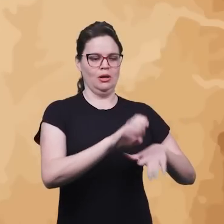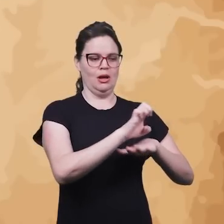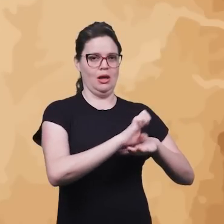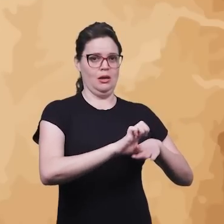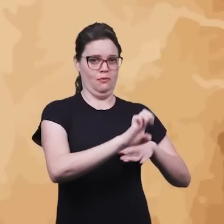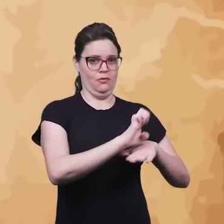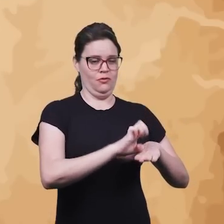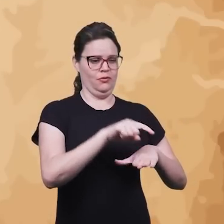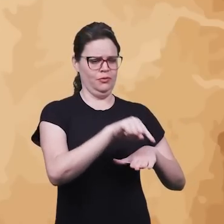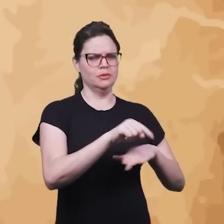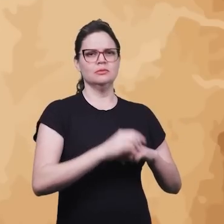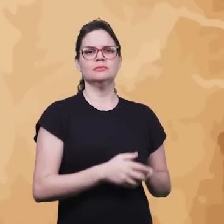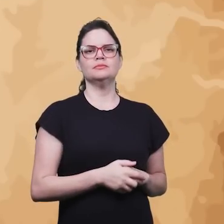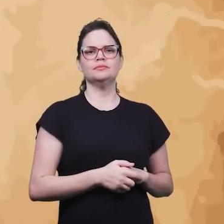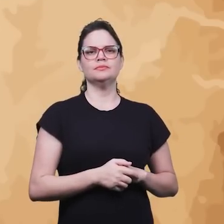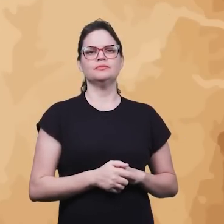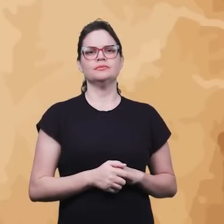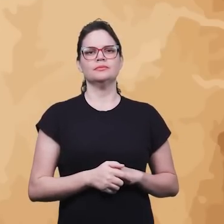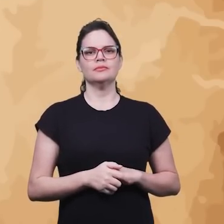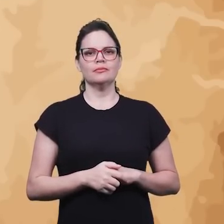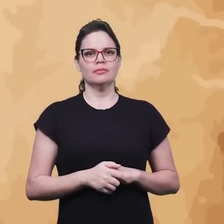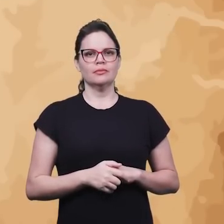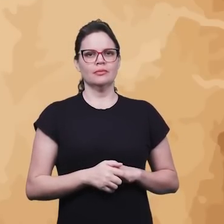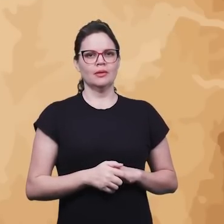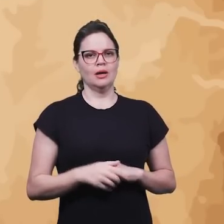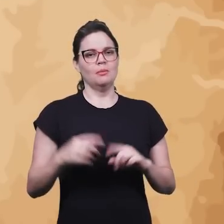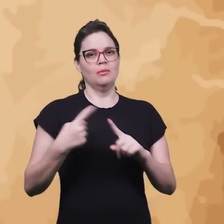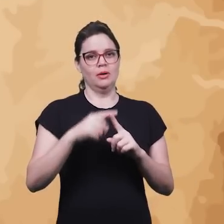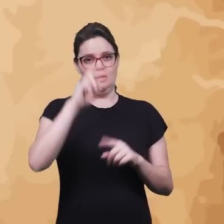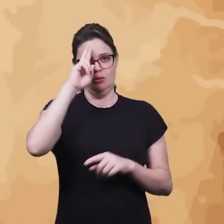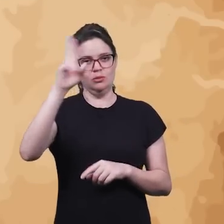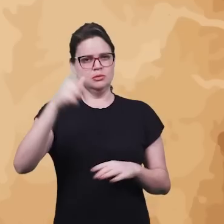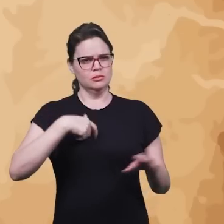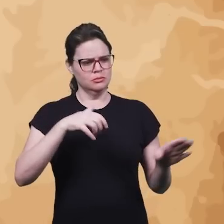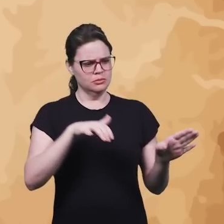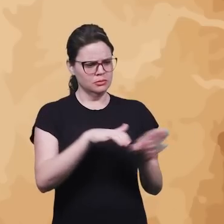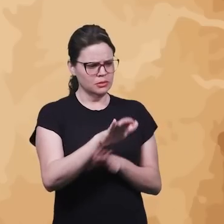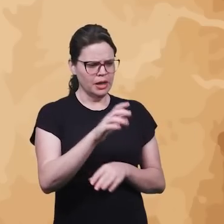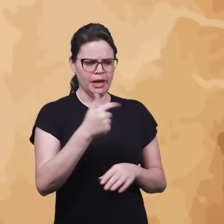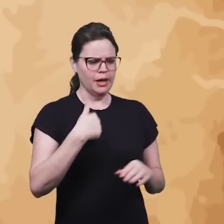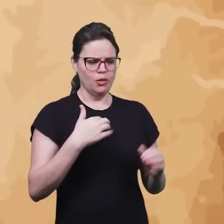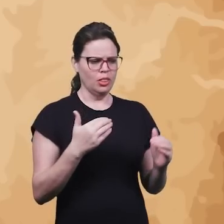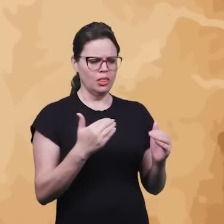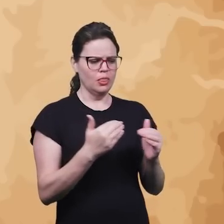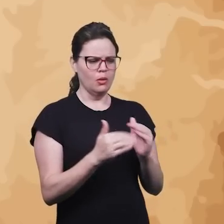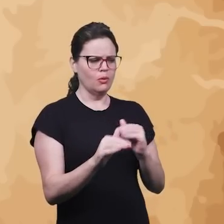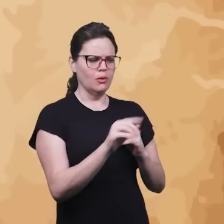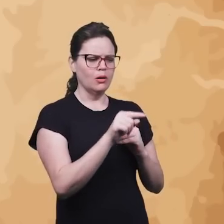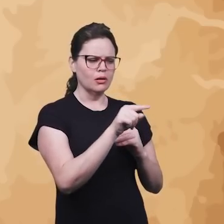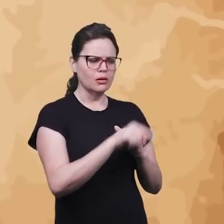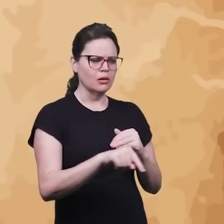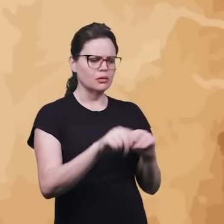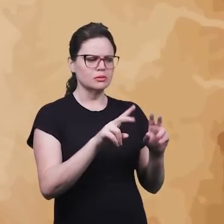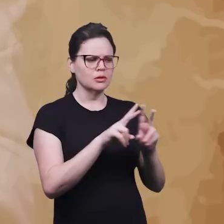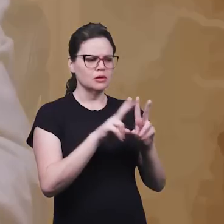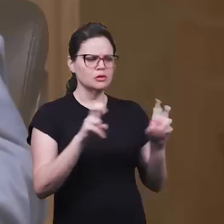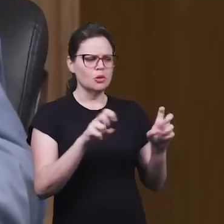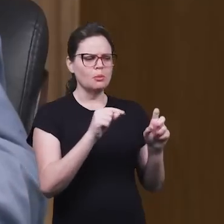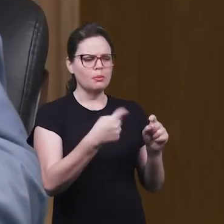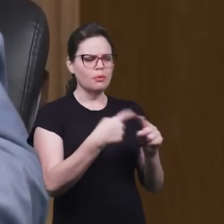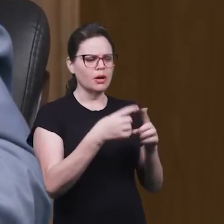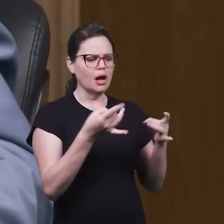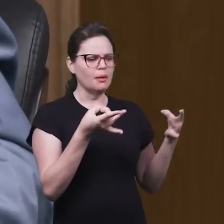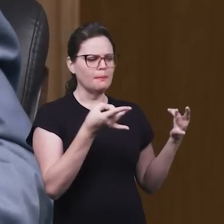aqui, tenho contra ti que abandonaste o primeiro amor. Talvez não tenha sido tratado esse assunto ainda. Não. O primeiro